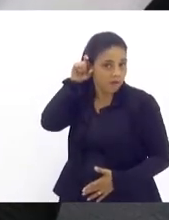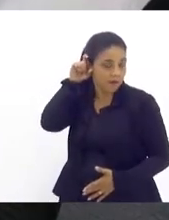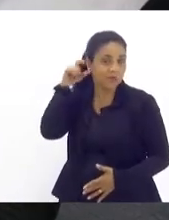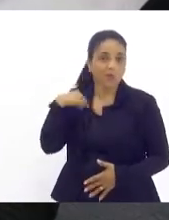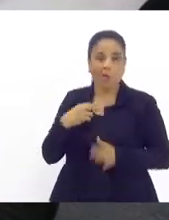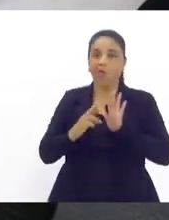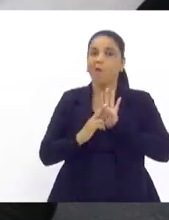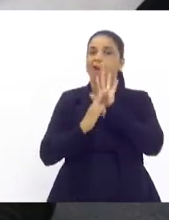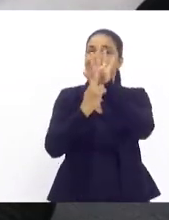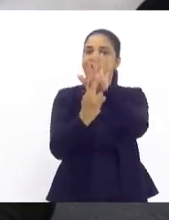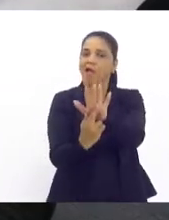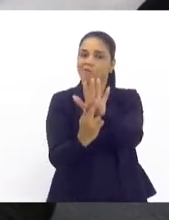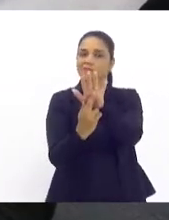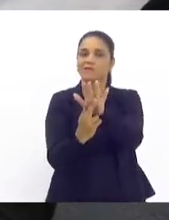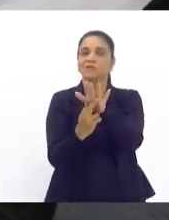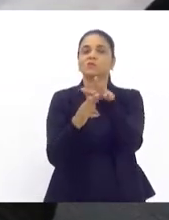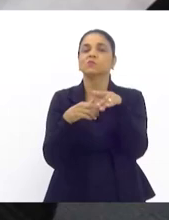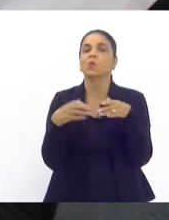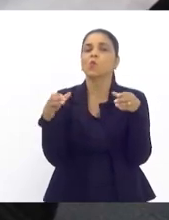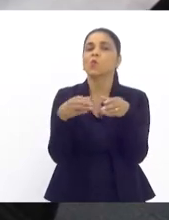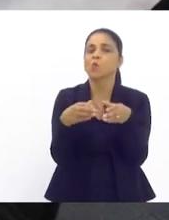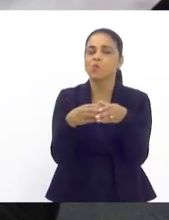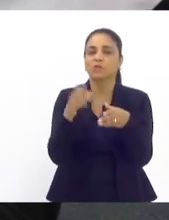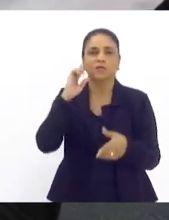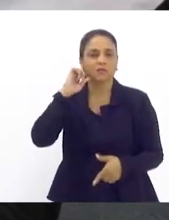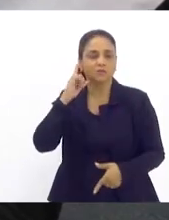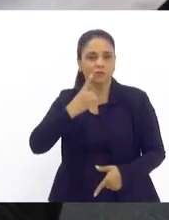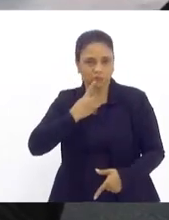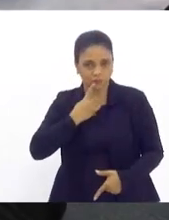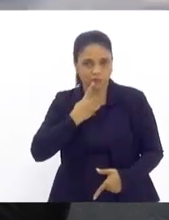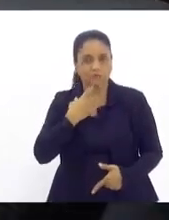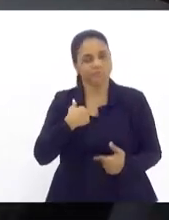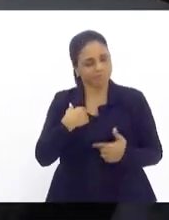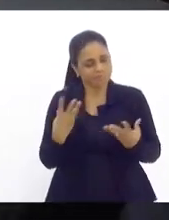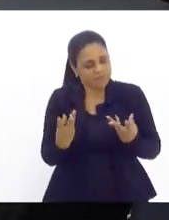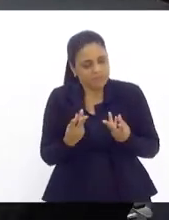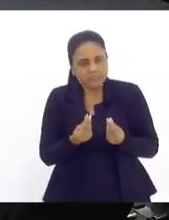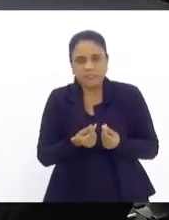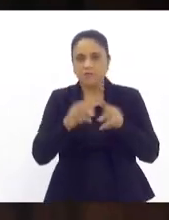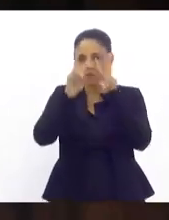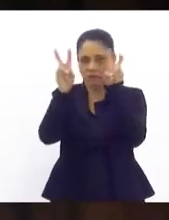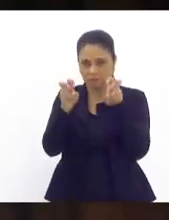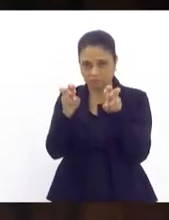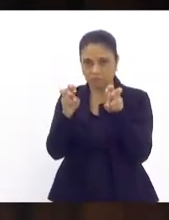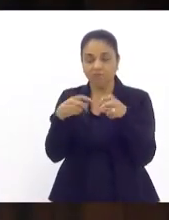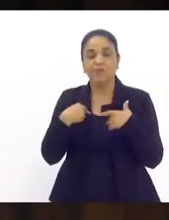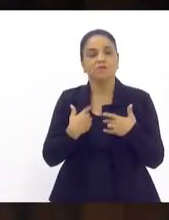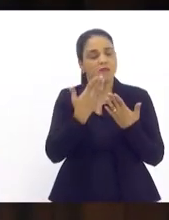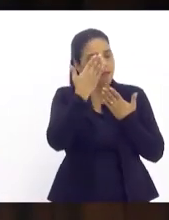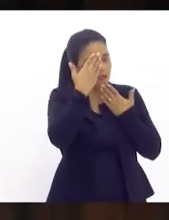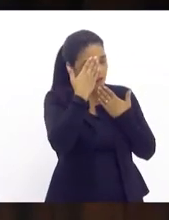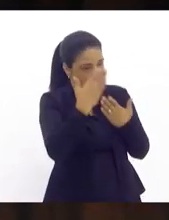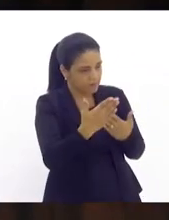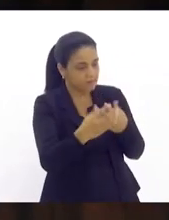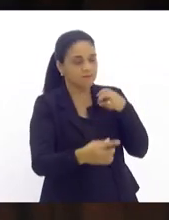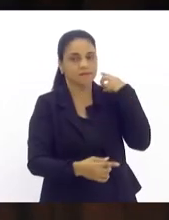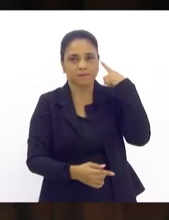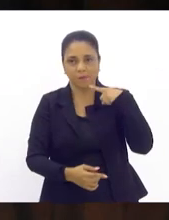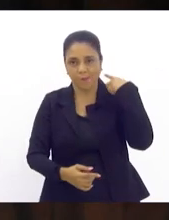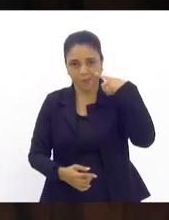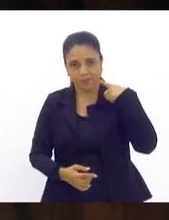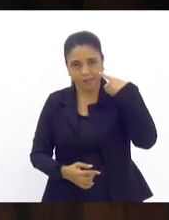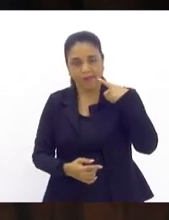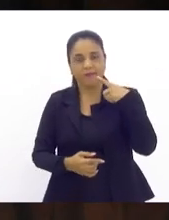eu represento parte da comunidade surda e esse tema é muito sensível para mim. Obrigada. Eu queria agradecer à nobre deputada, lembrando que vai